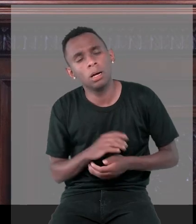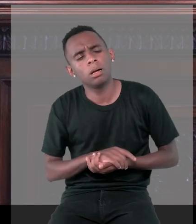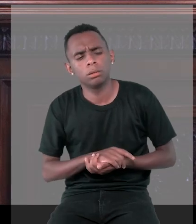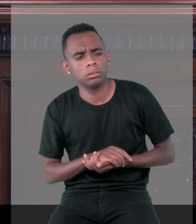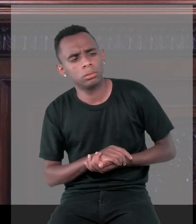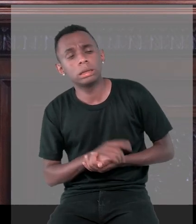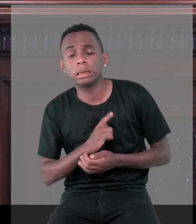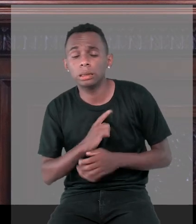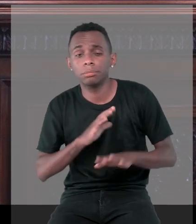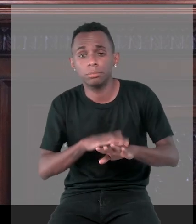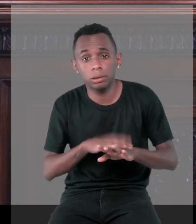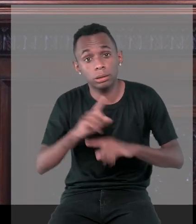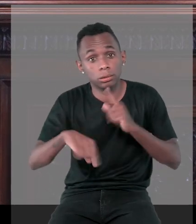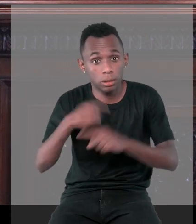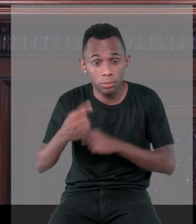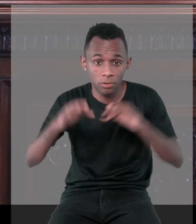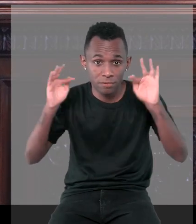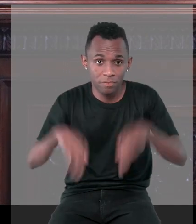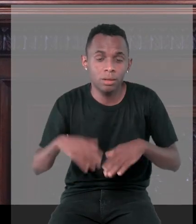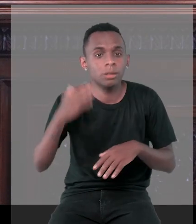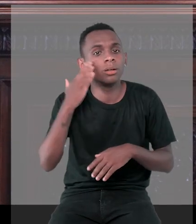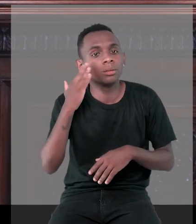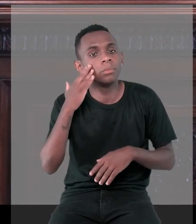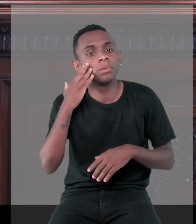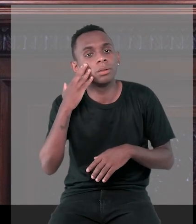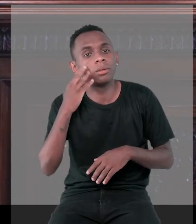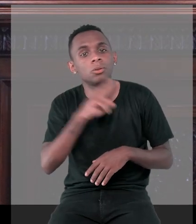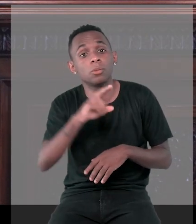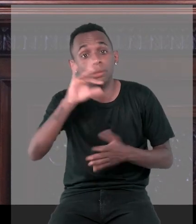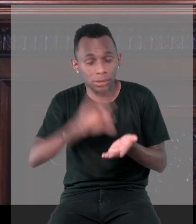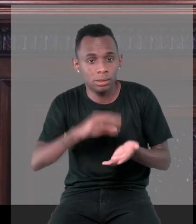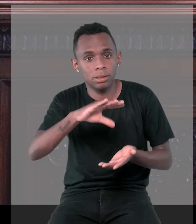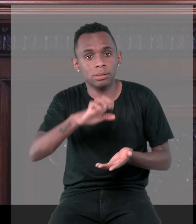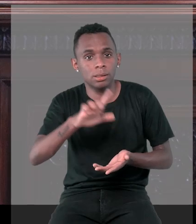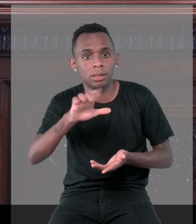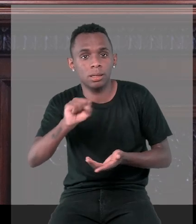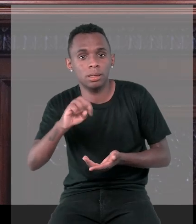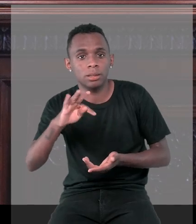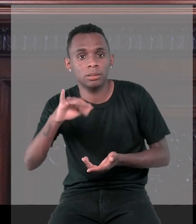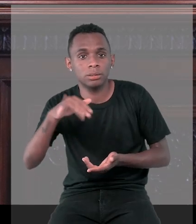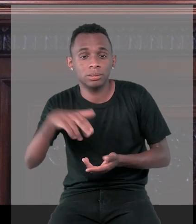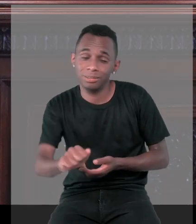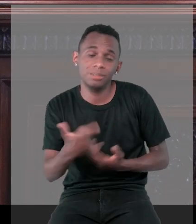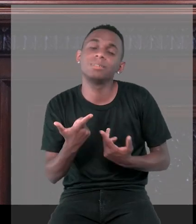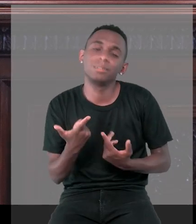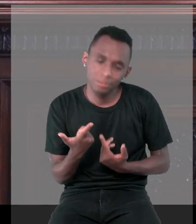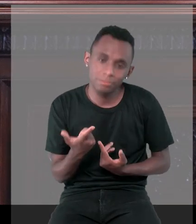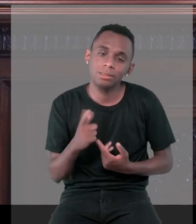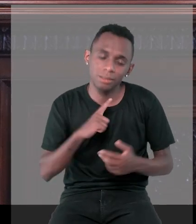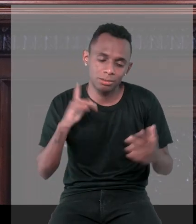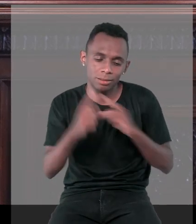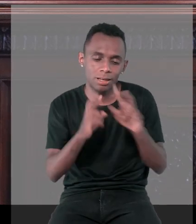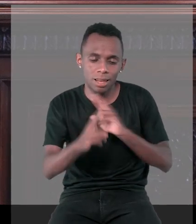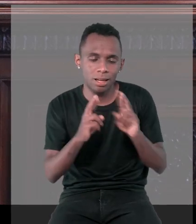tem, né? E só depois do final do conto que a gente fica sabendo que ela se chamava Celestina, né? Então ela tem essa identificação com a